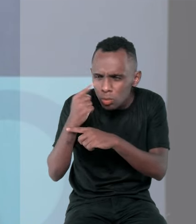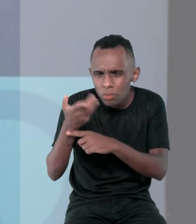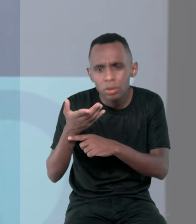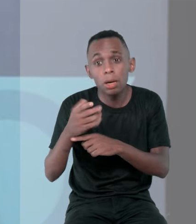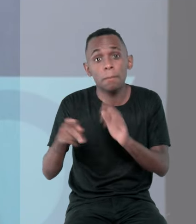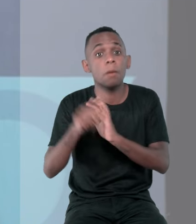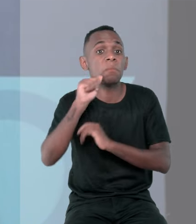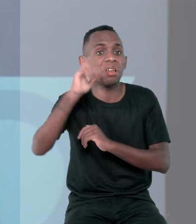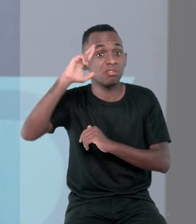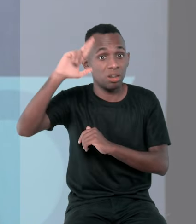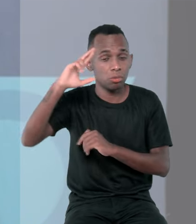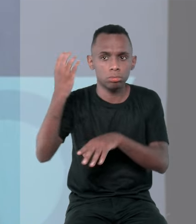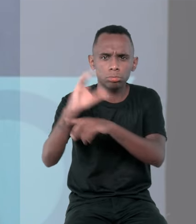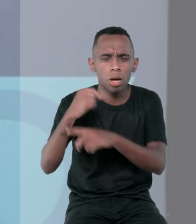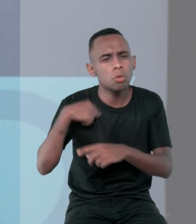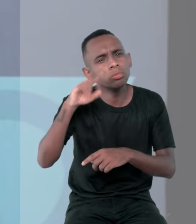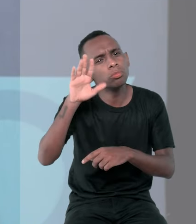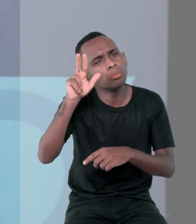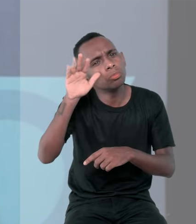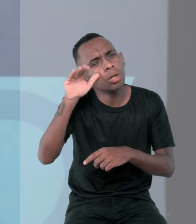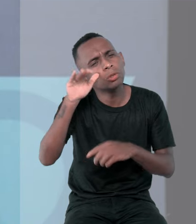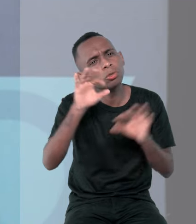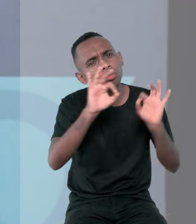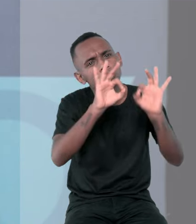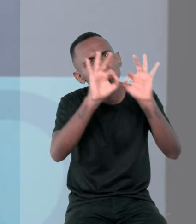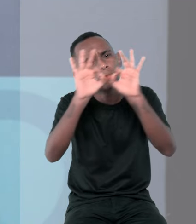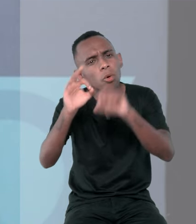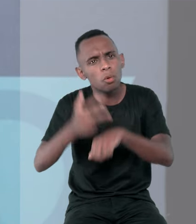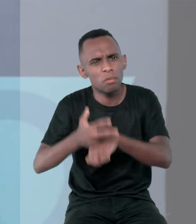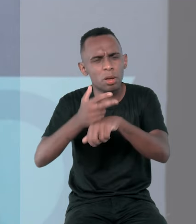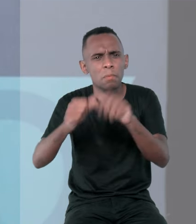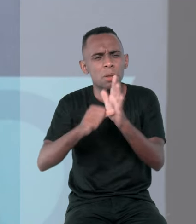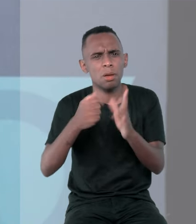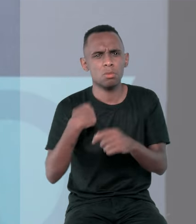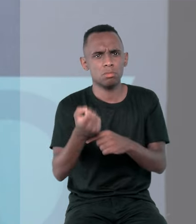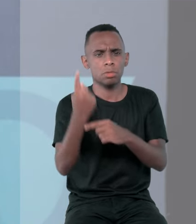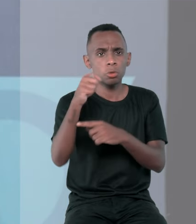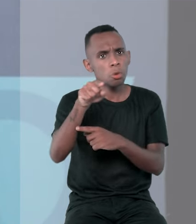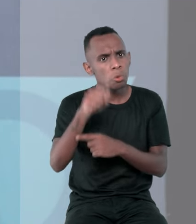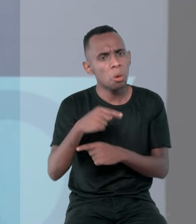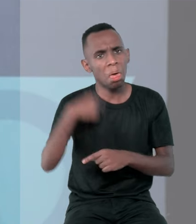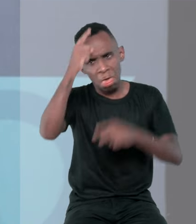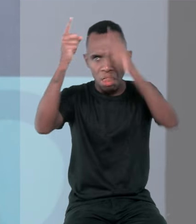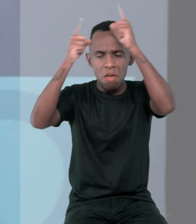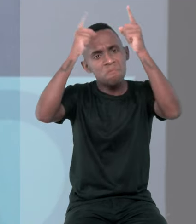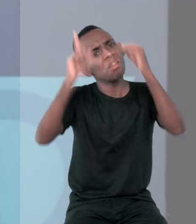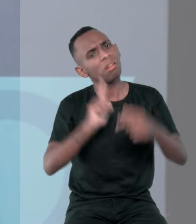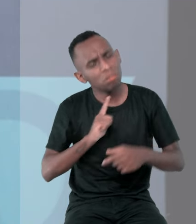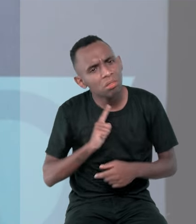da diretora. E aí, quando eu fui ver o vídeo, assim, eu fiquei, primeiro eu fiquei muito surpreso pela criatividade, né,